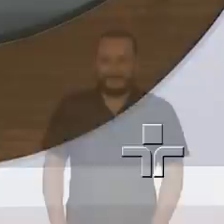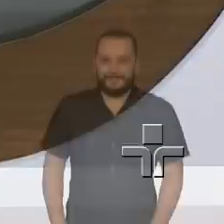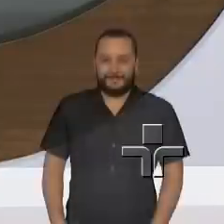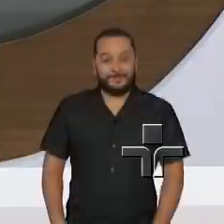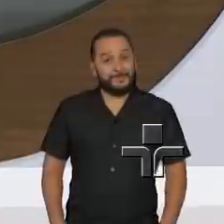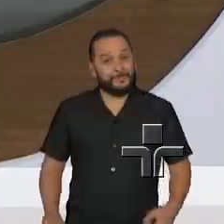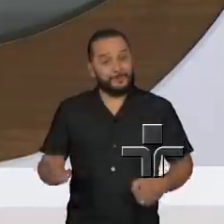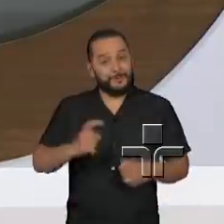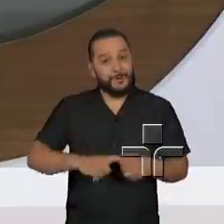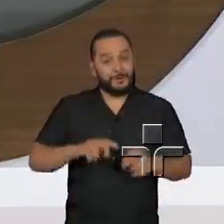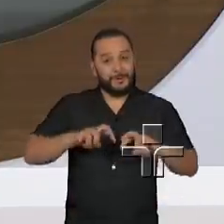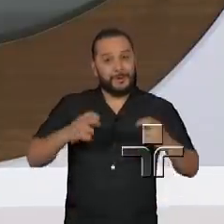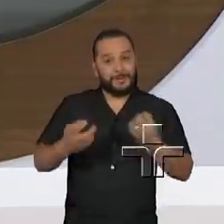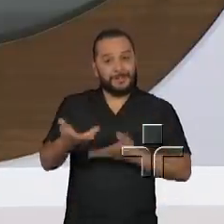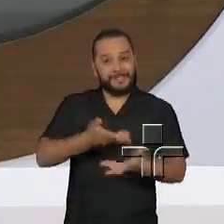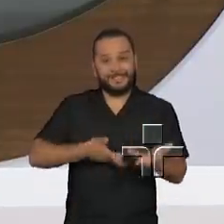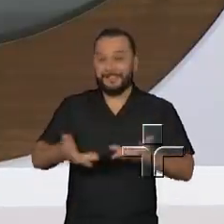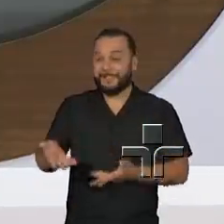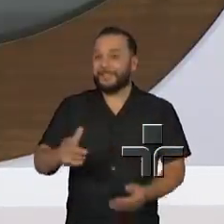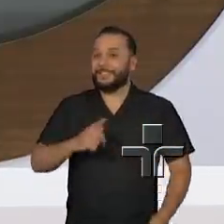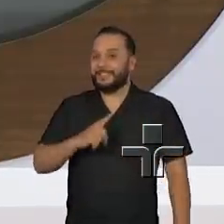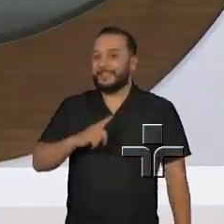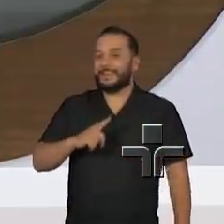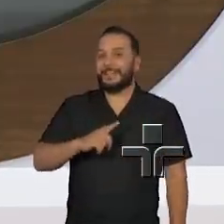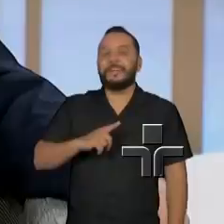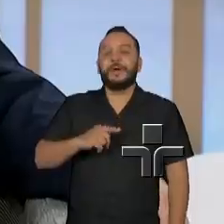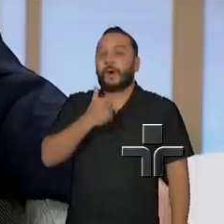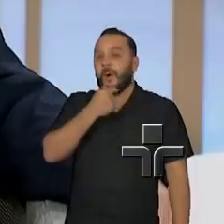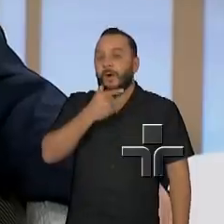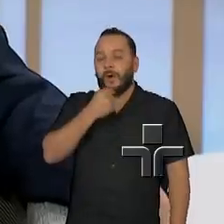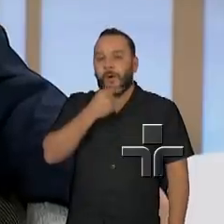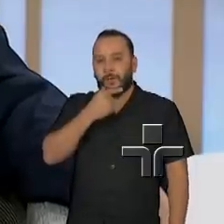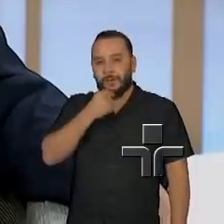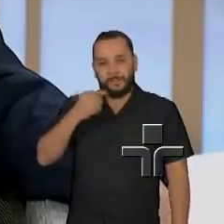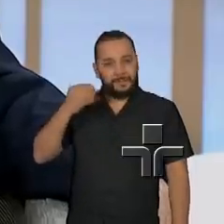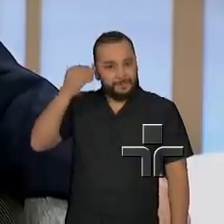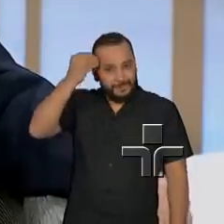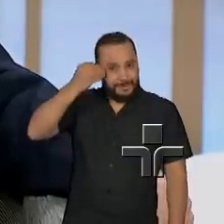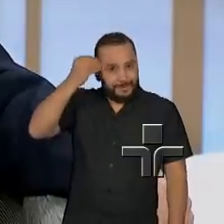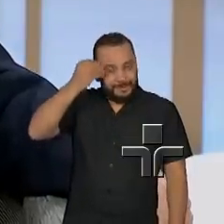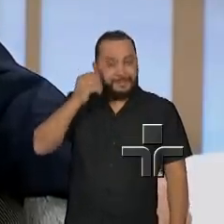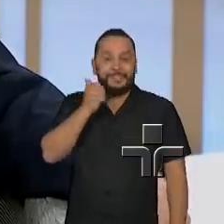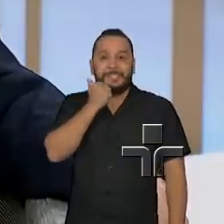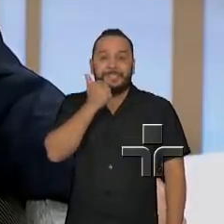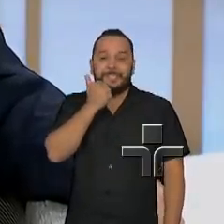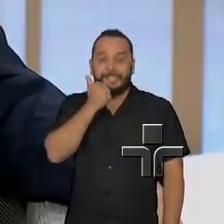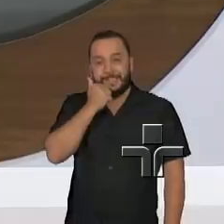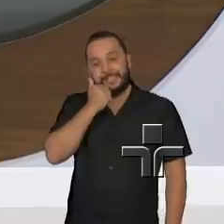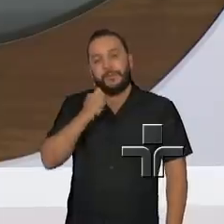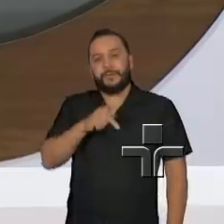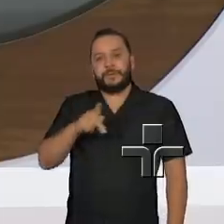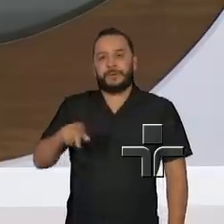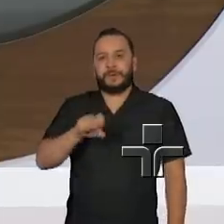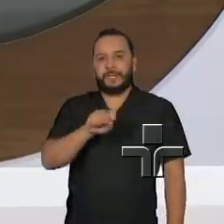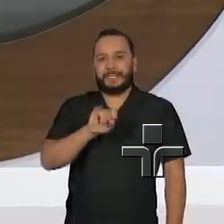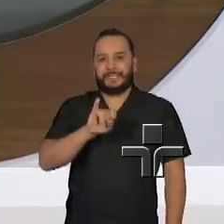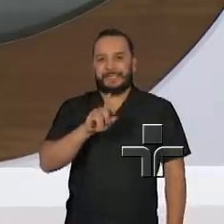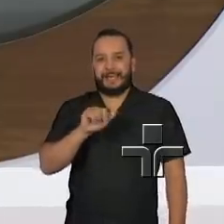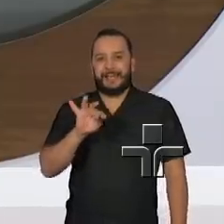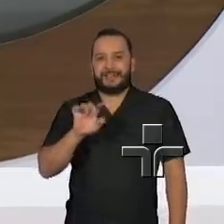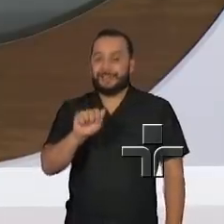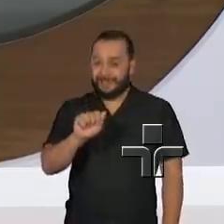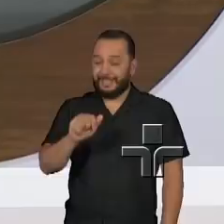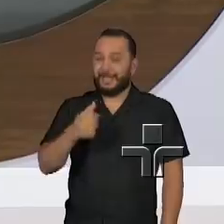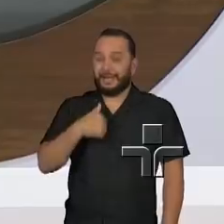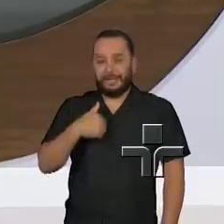Estamos de volta à Roda Viva com o neurocientista, professor Siddhartha Ribeiro. O Reinaldo deixou uma provocação, vou pedir